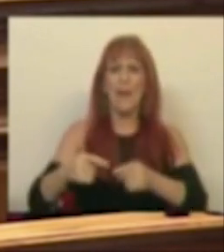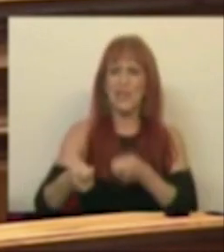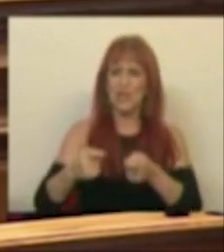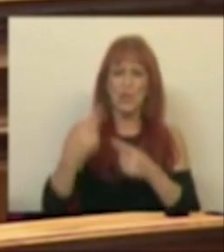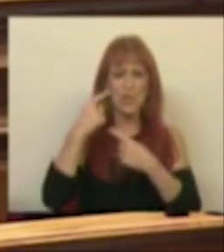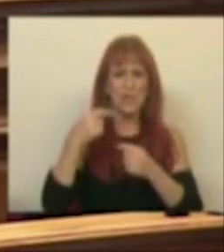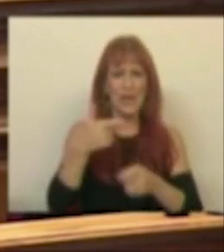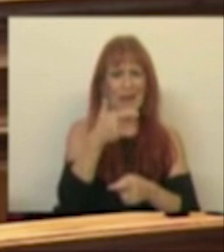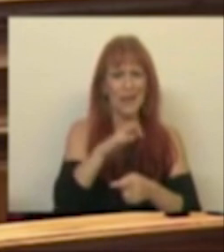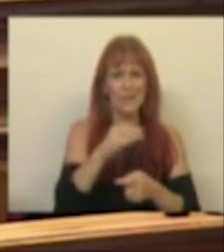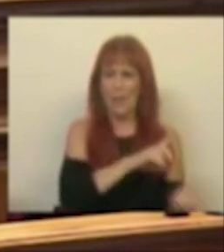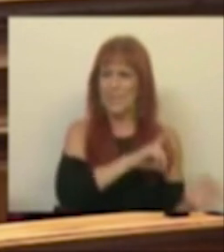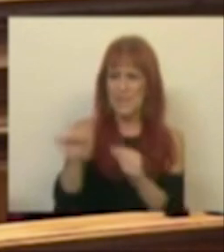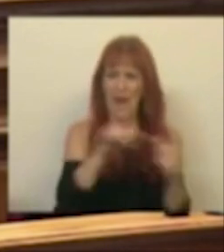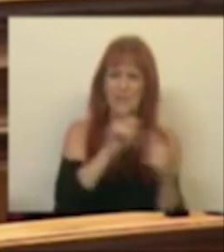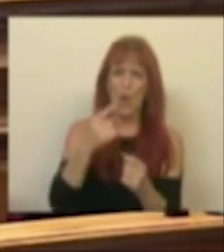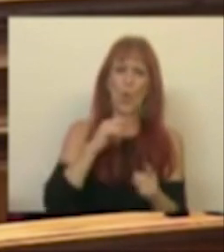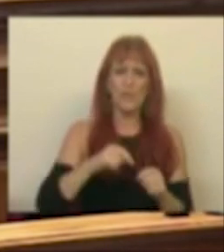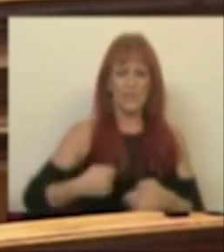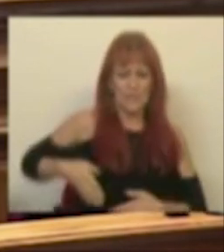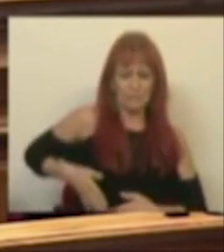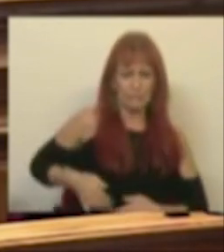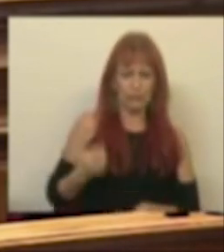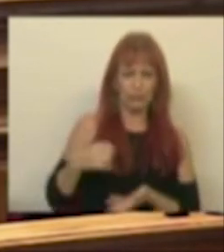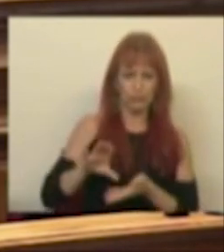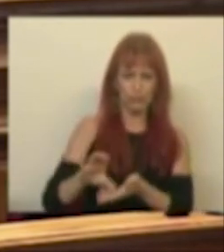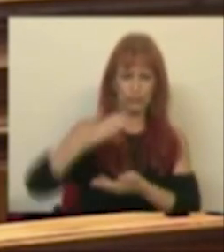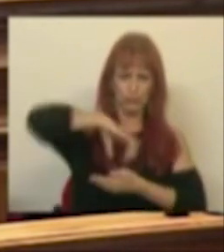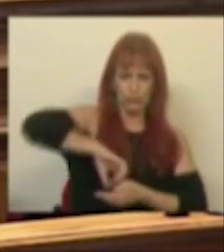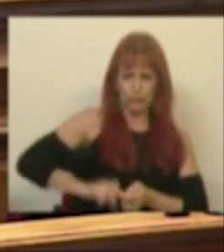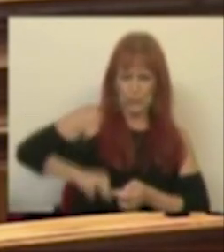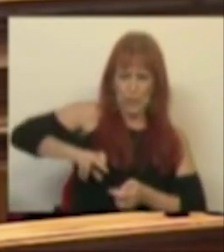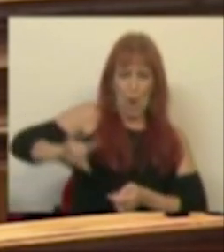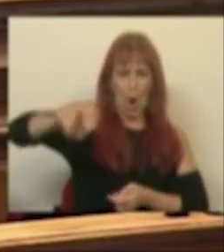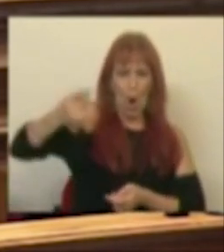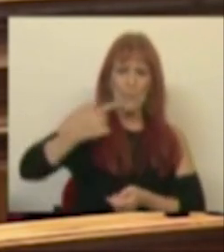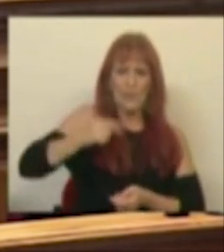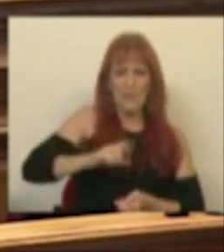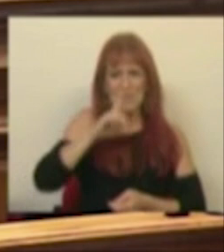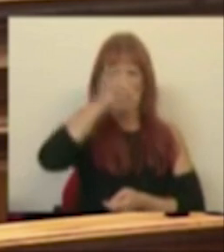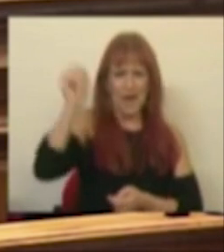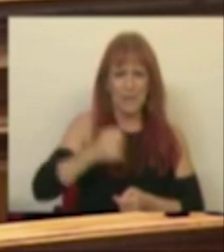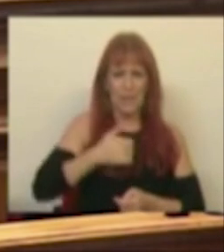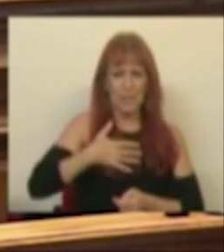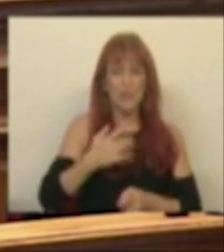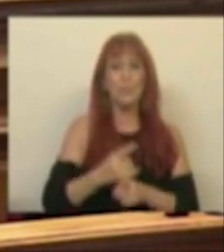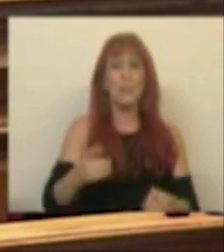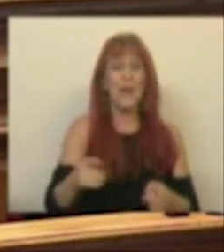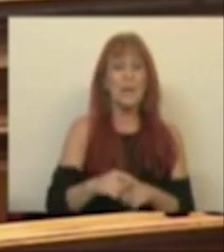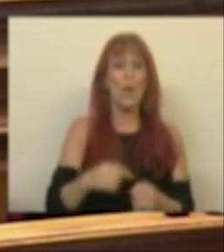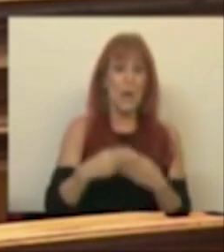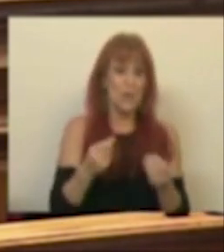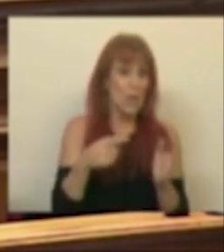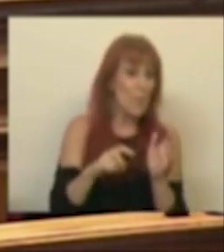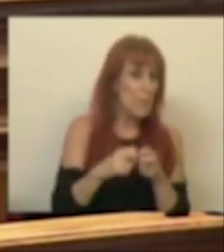gestores da TAP com... outra vez a levarem no bolso indemnizações milionárias caso voltem a sair da empresa. Porque existe e persiste por